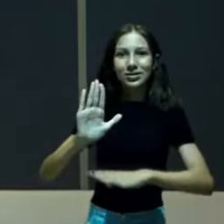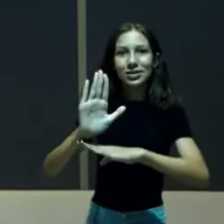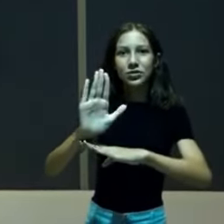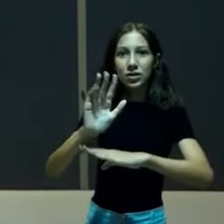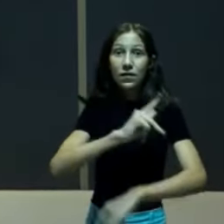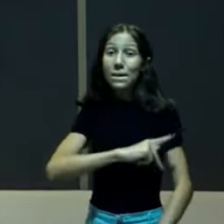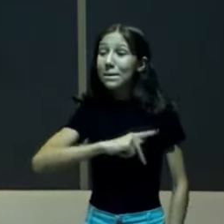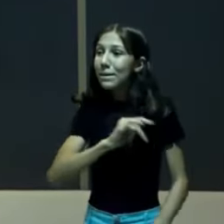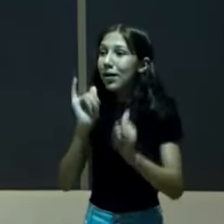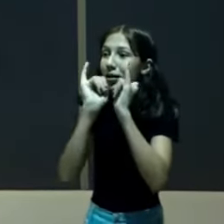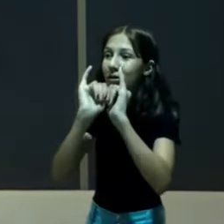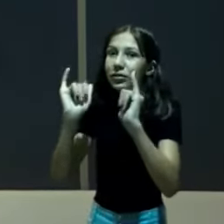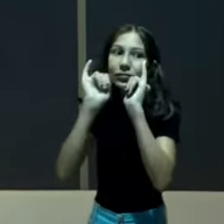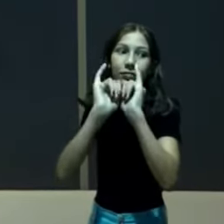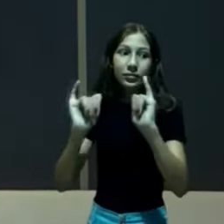têm parte nisso.